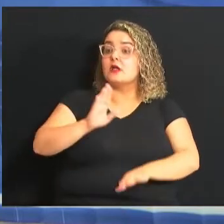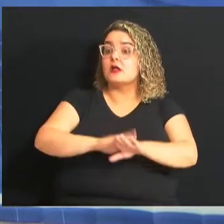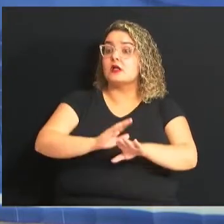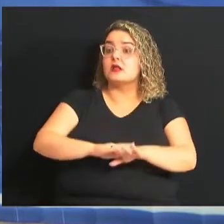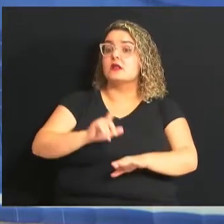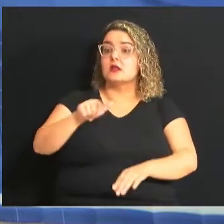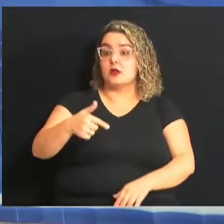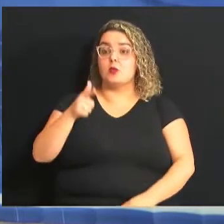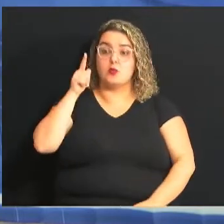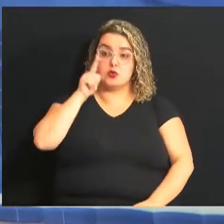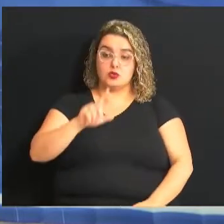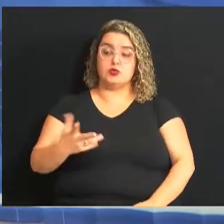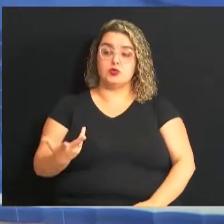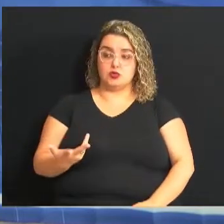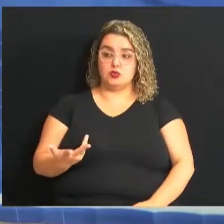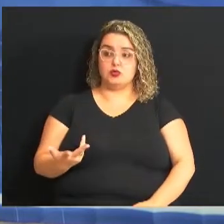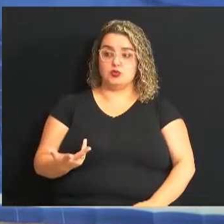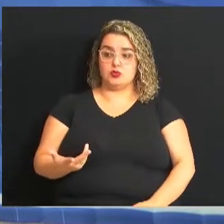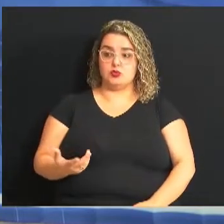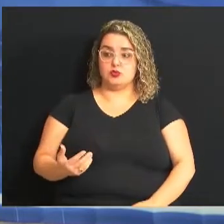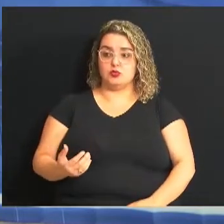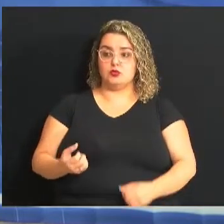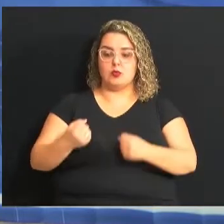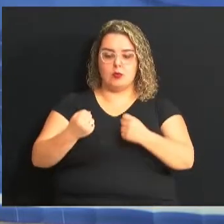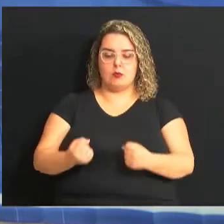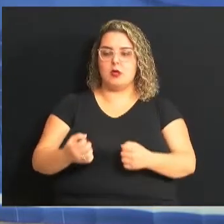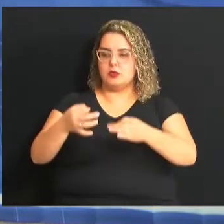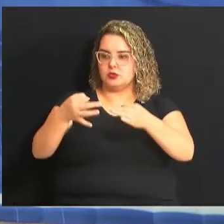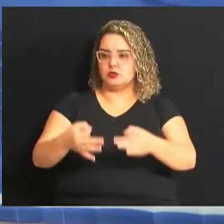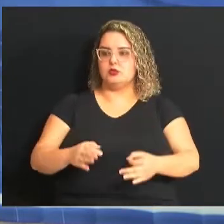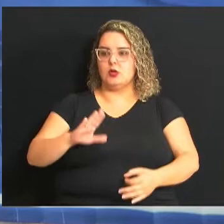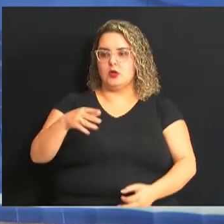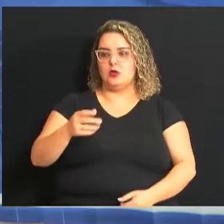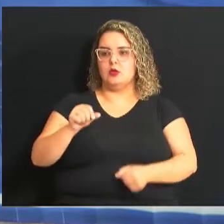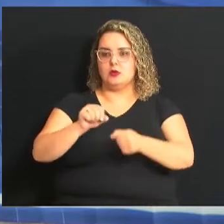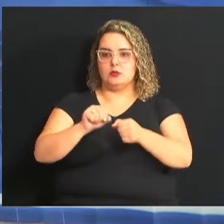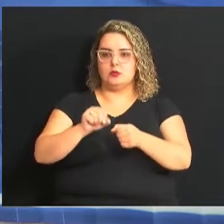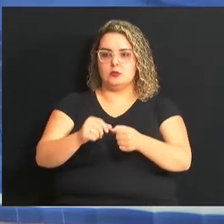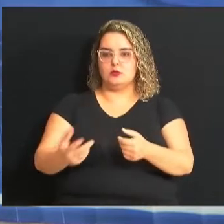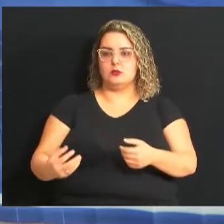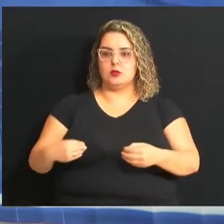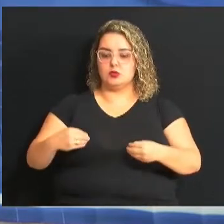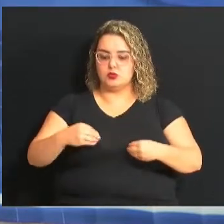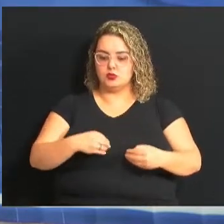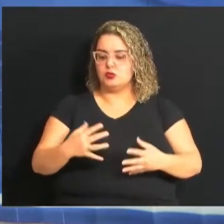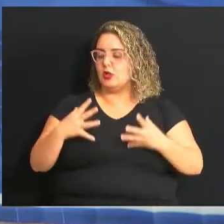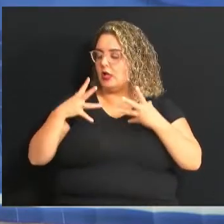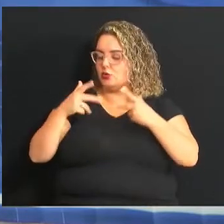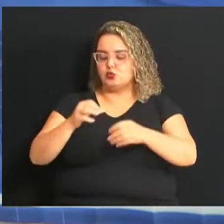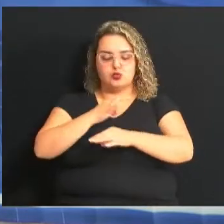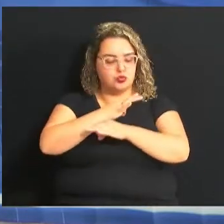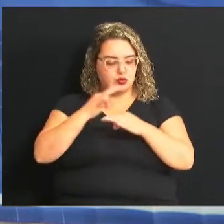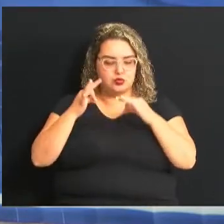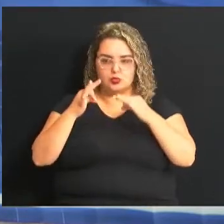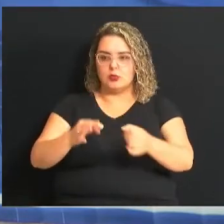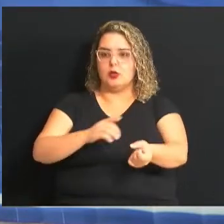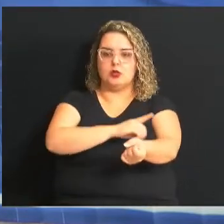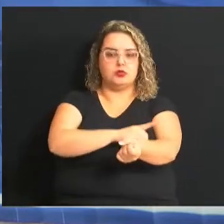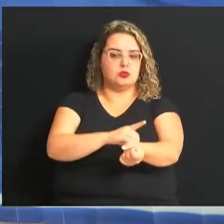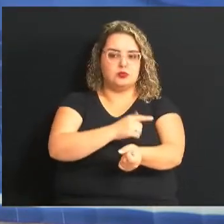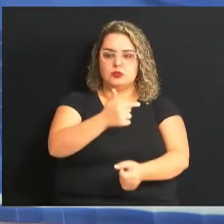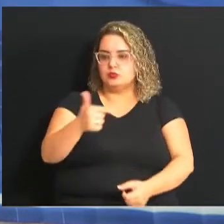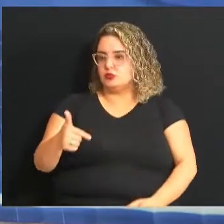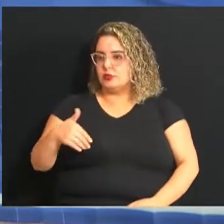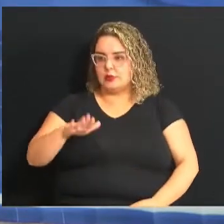conseguem, né, chegar no peso ideal, quando fazem os exames, aí já tá tudo ok, a diabetes já não existe mais,